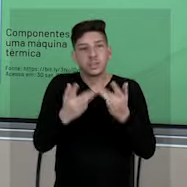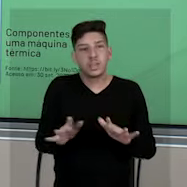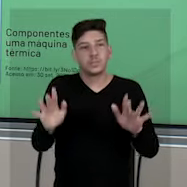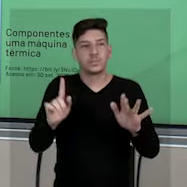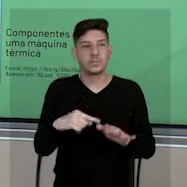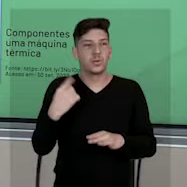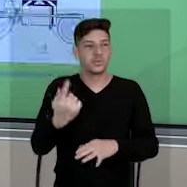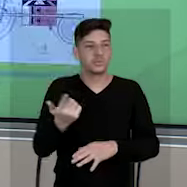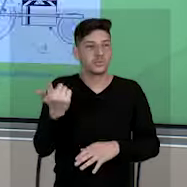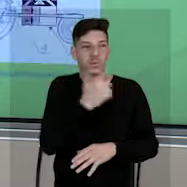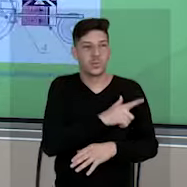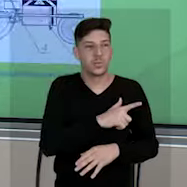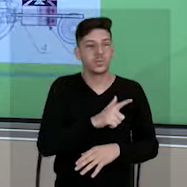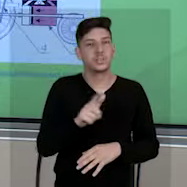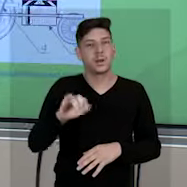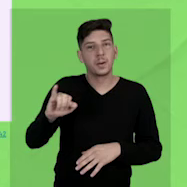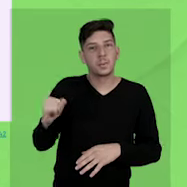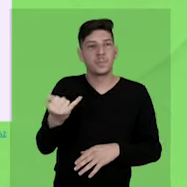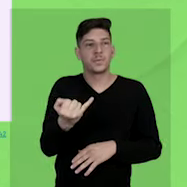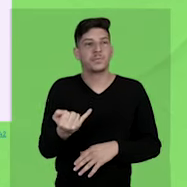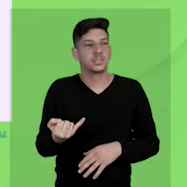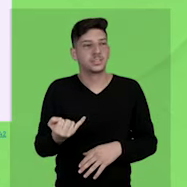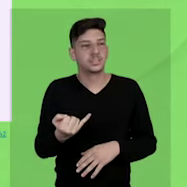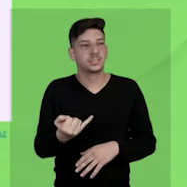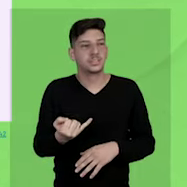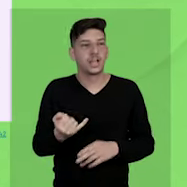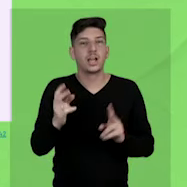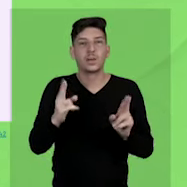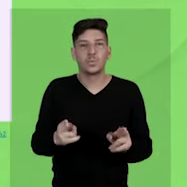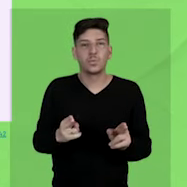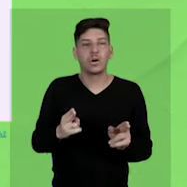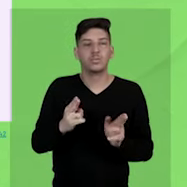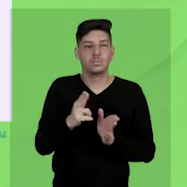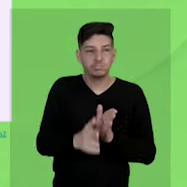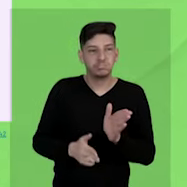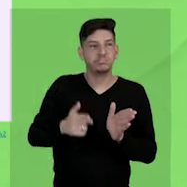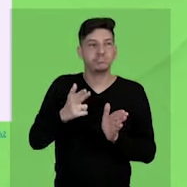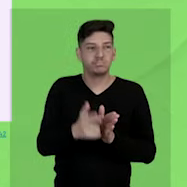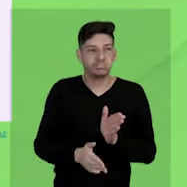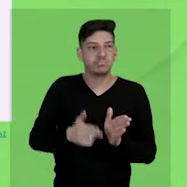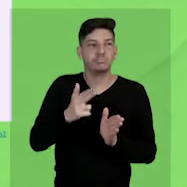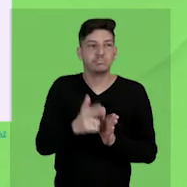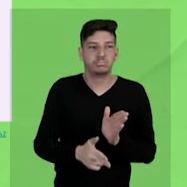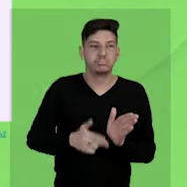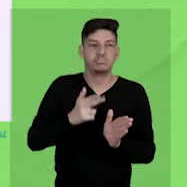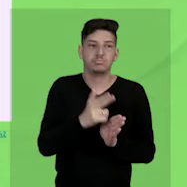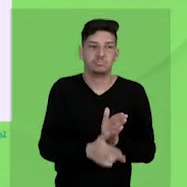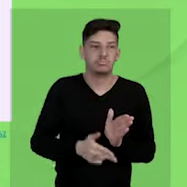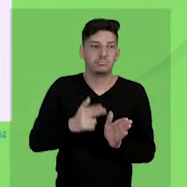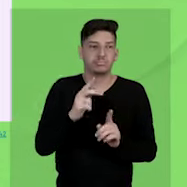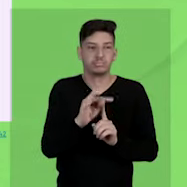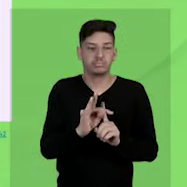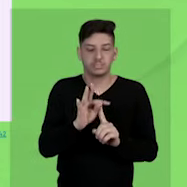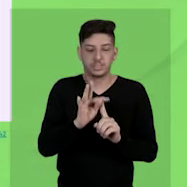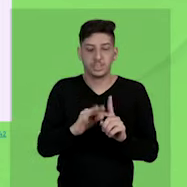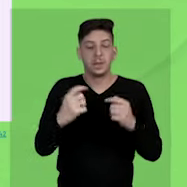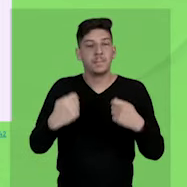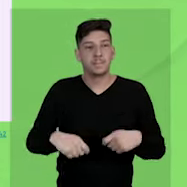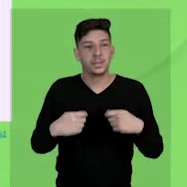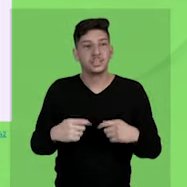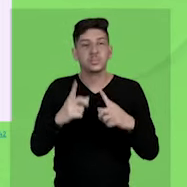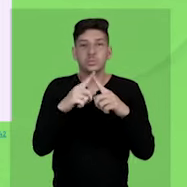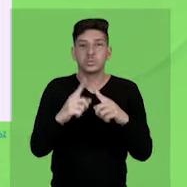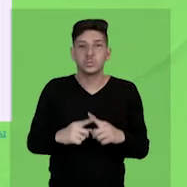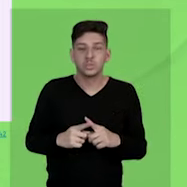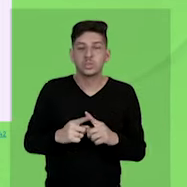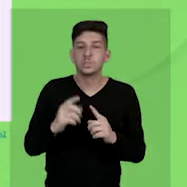conseguiria o aproveitamento que a gente consegue numa máquina térmica. A máquina térmica, ela vai precisar de uma fonte de calor. Então, quando a gente pensa na locomotiva,